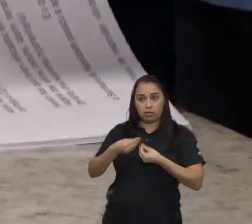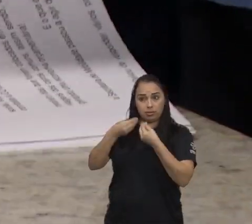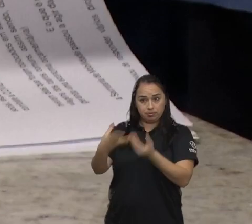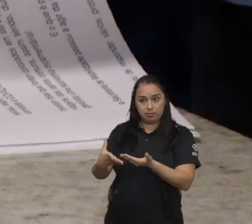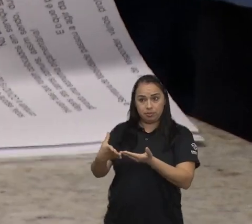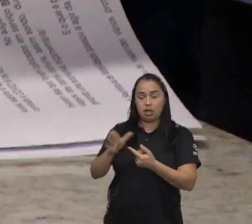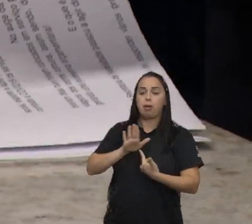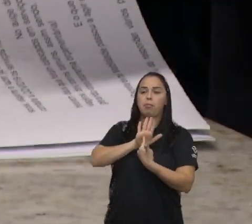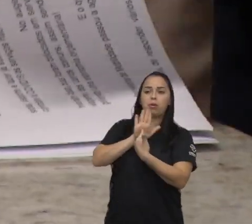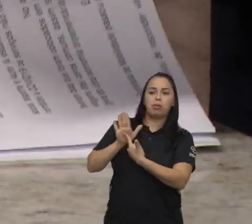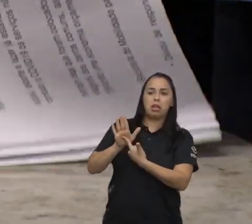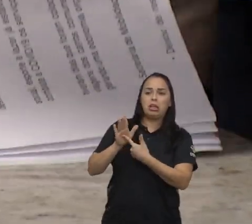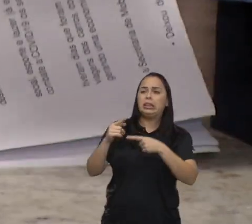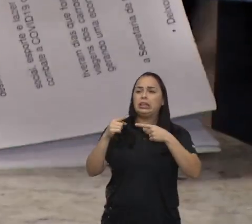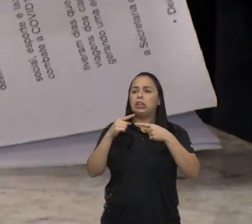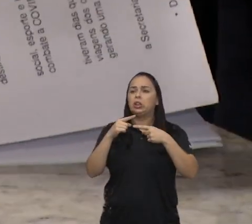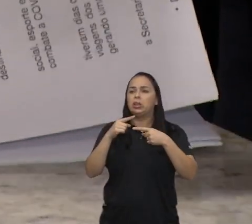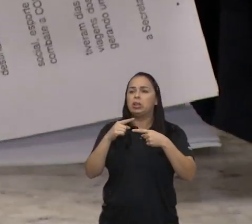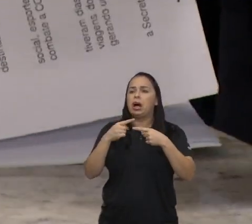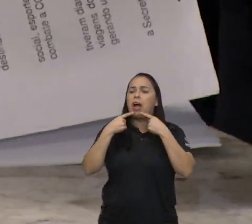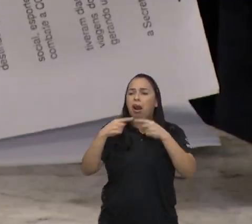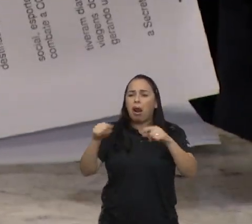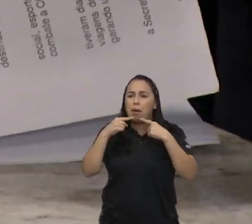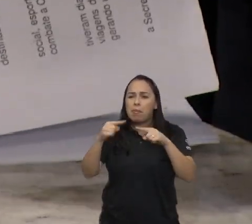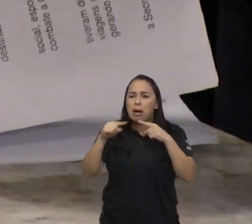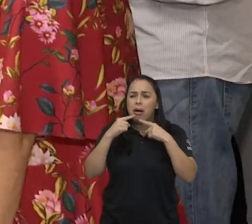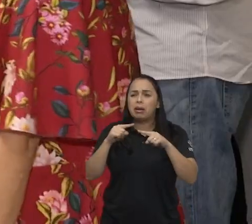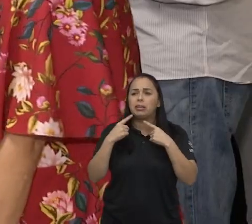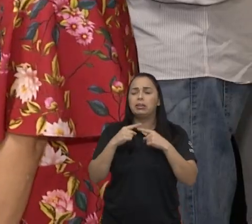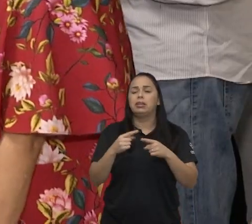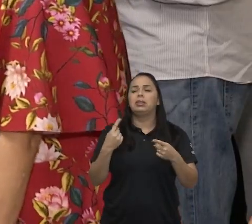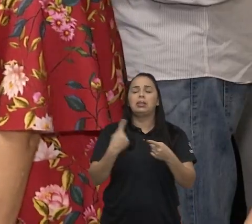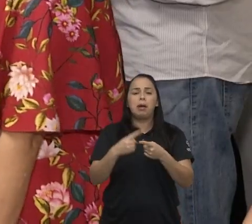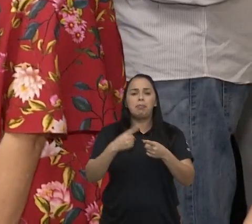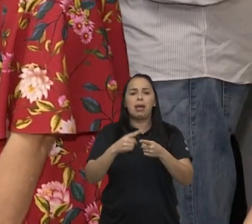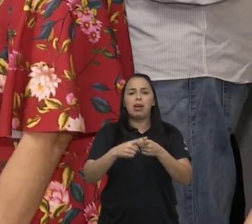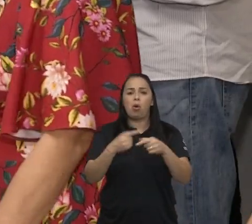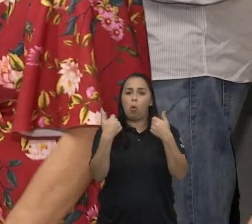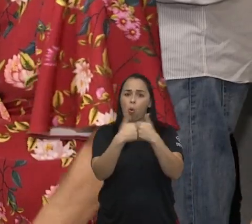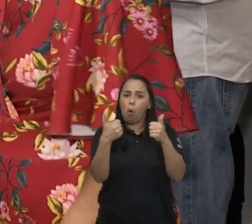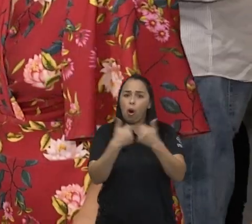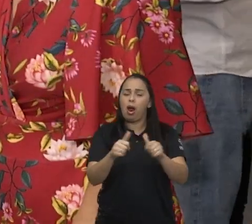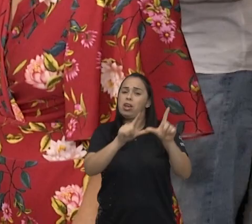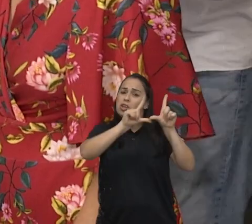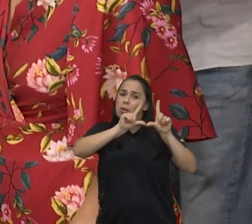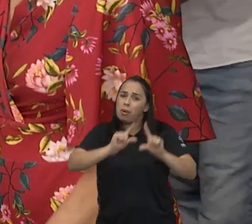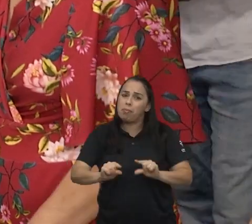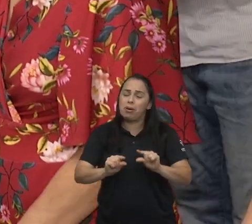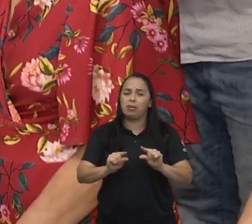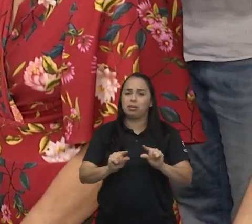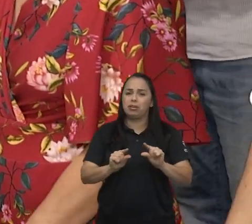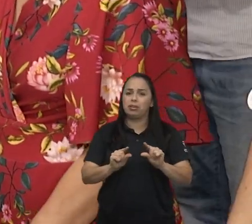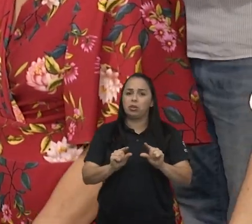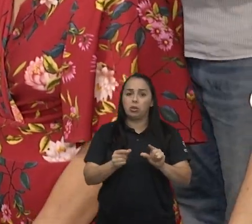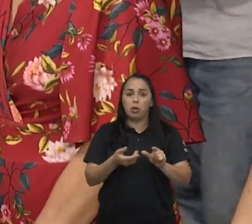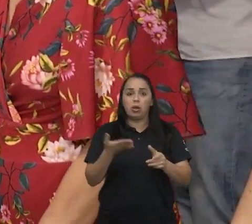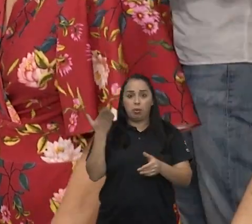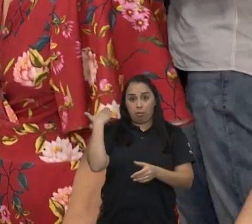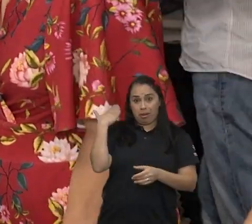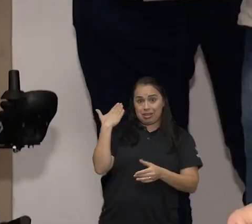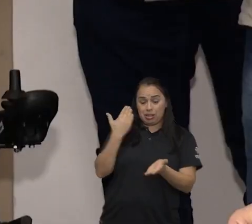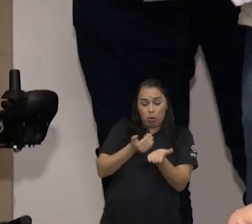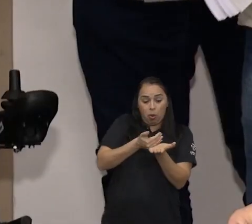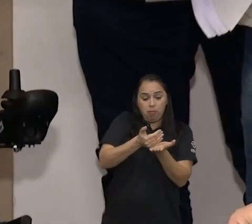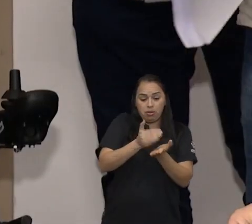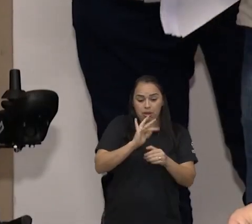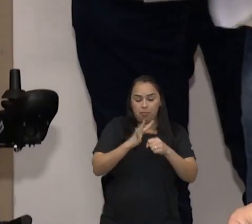documento aos vereadores apresentando as queixas. Eles afirmam que houve queda no serviço de transporte adaptado desde o início da